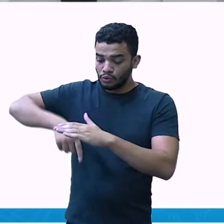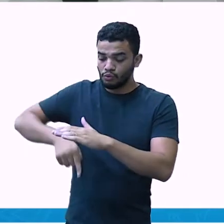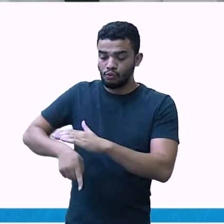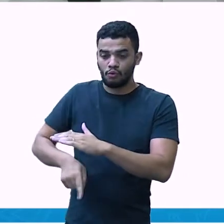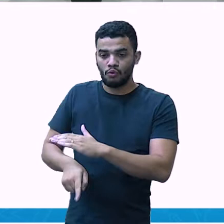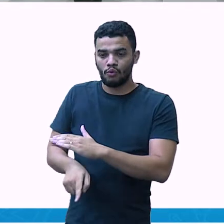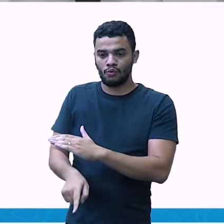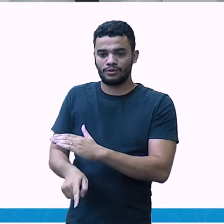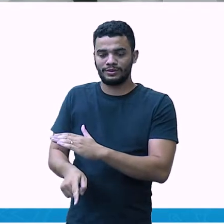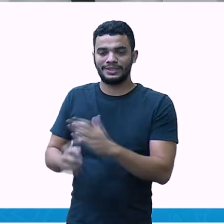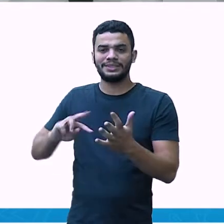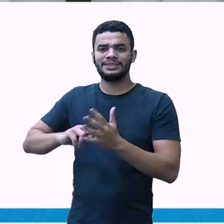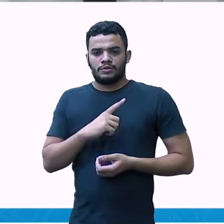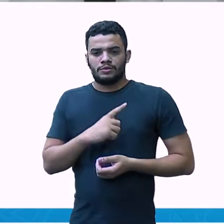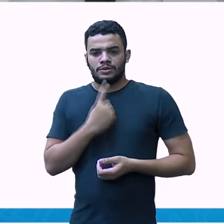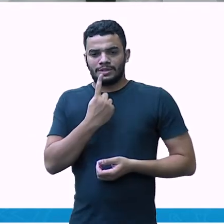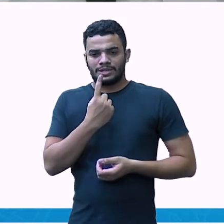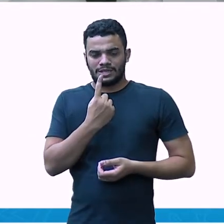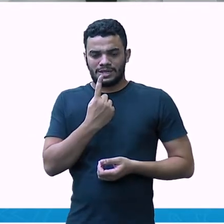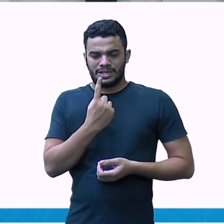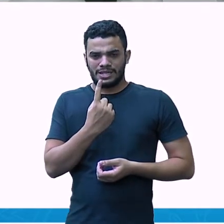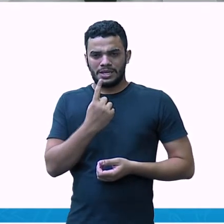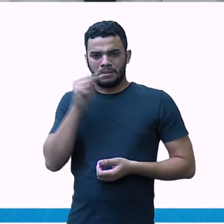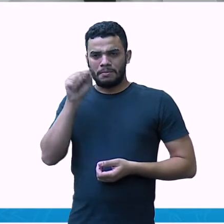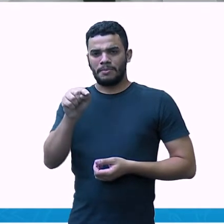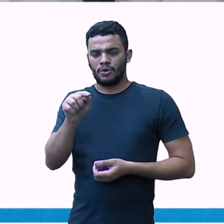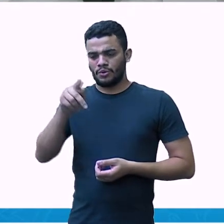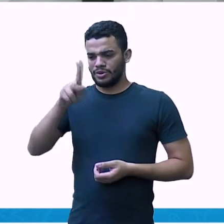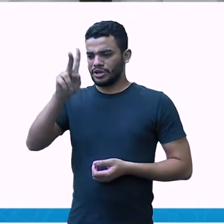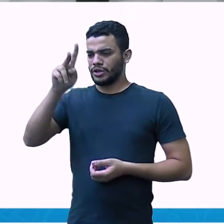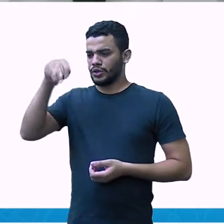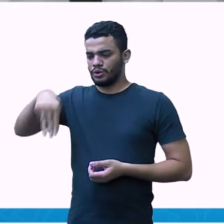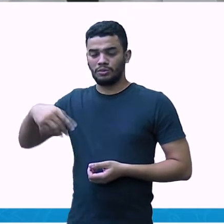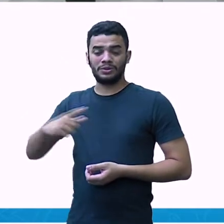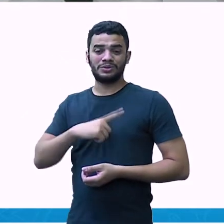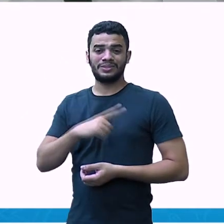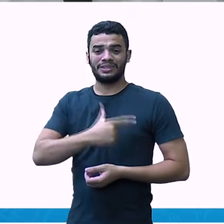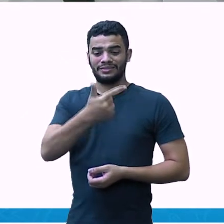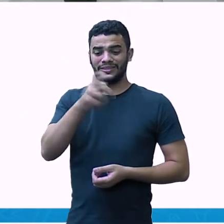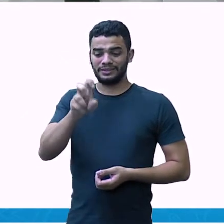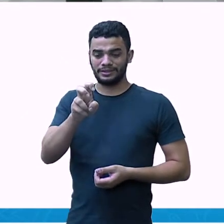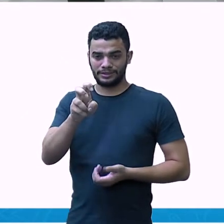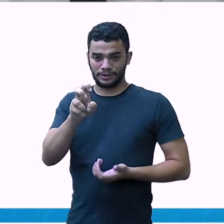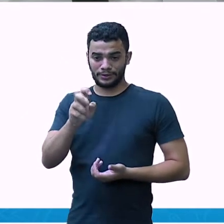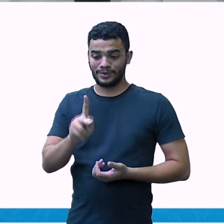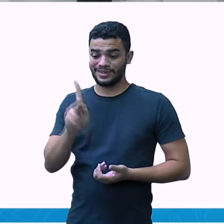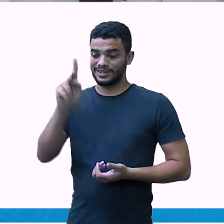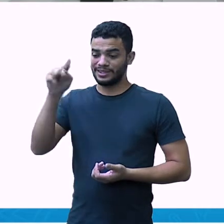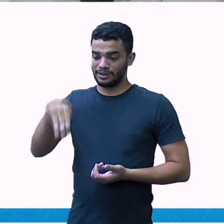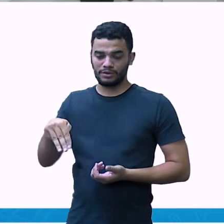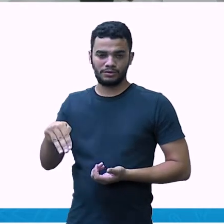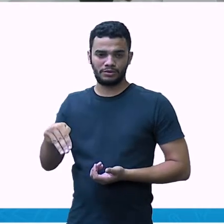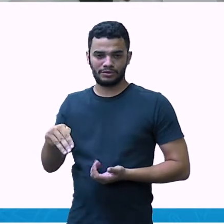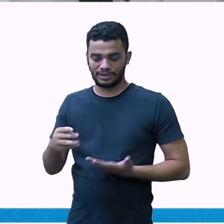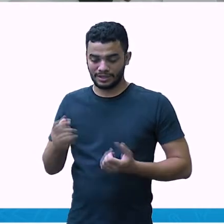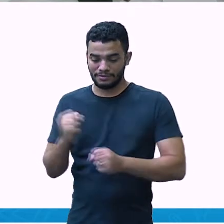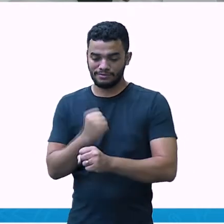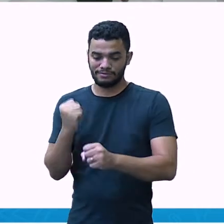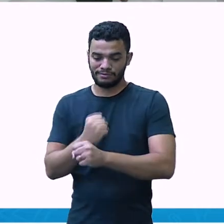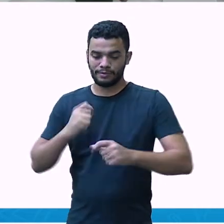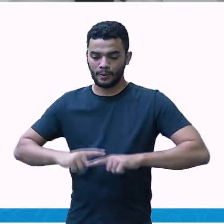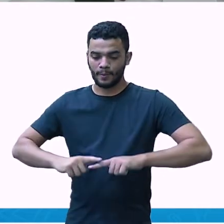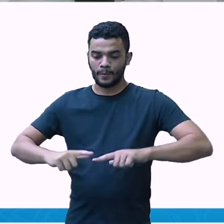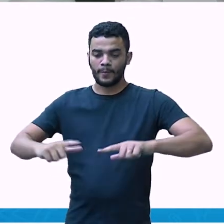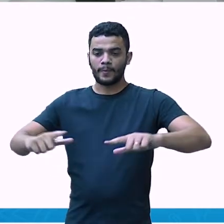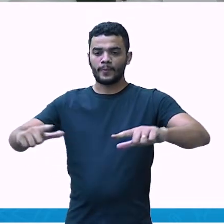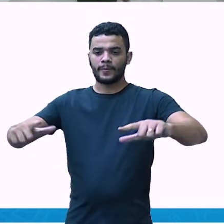nosso caso por enquanto, né? Muito bem. O próximo gráfico é o gráfico de setores, ou mais conhecido